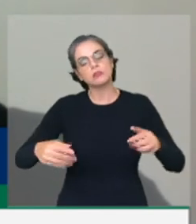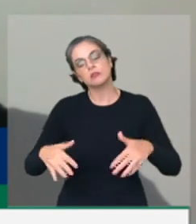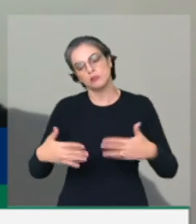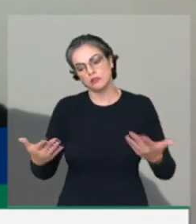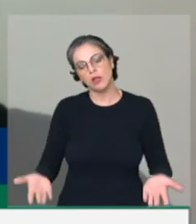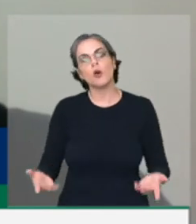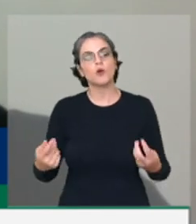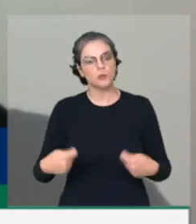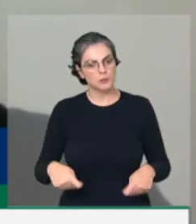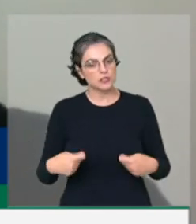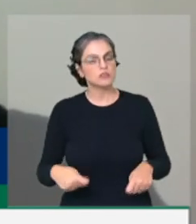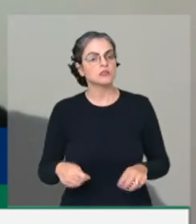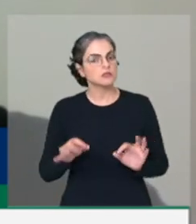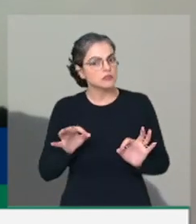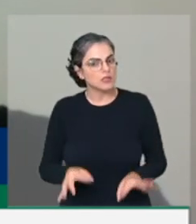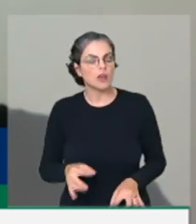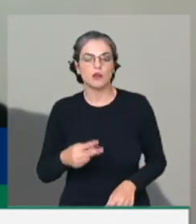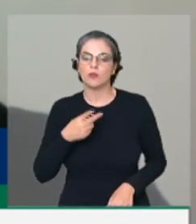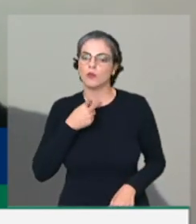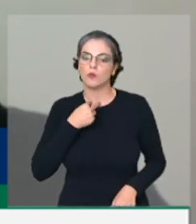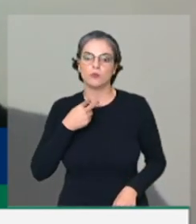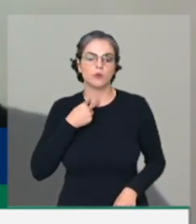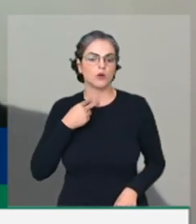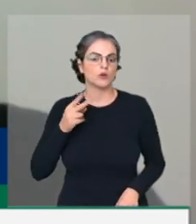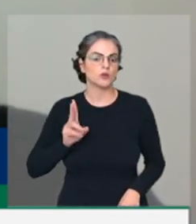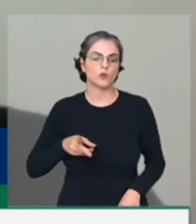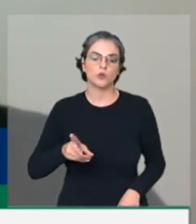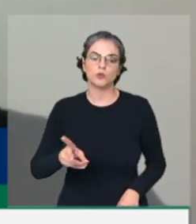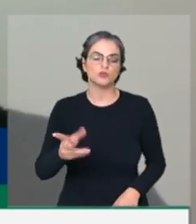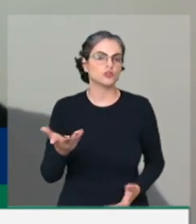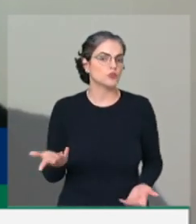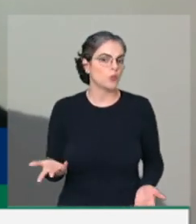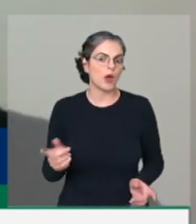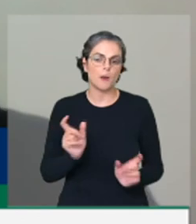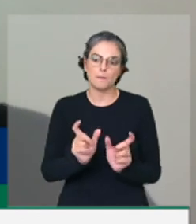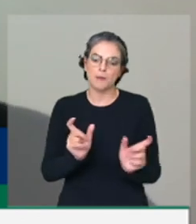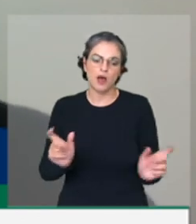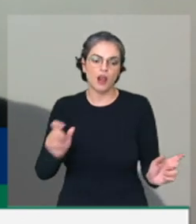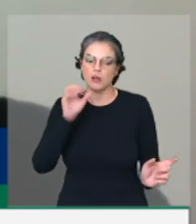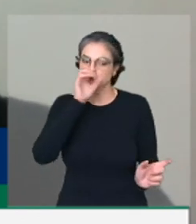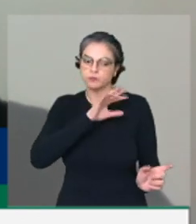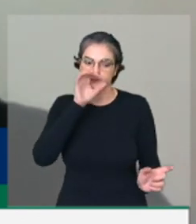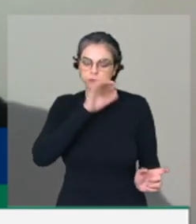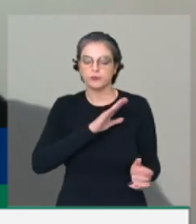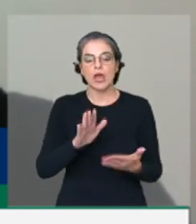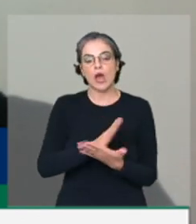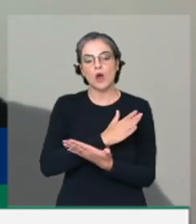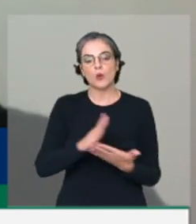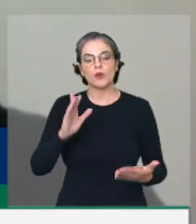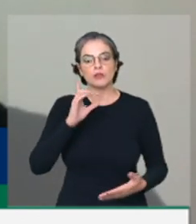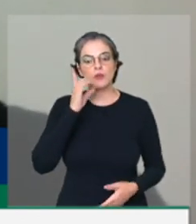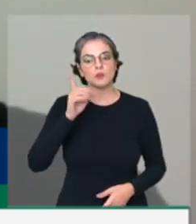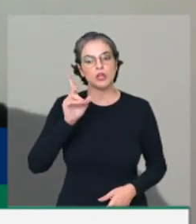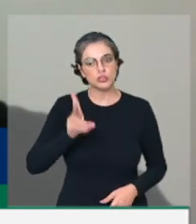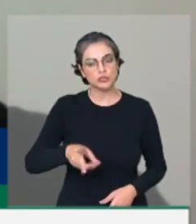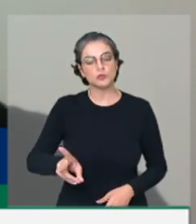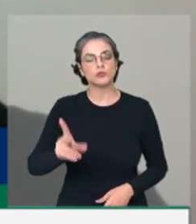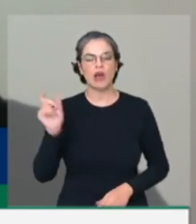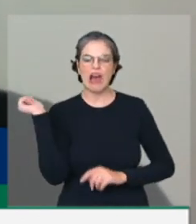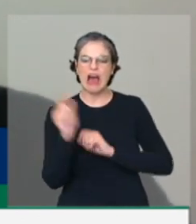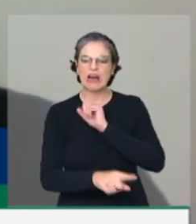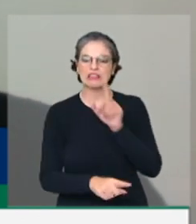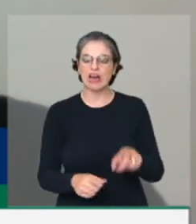permissível, de maneira alguma, que se continue um discurso beligerante com adjetivos. Alguns deputados atacaram, mais uma vez, a minha honra. Uma deputada disse